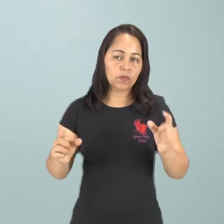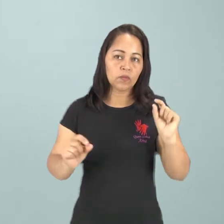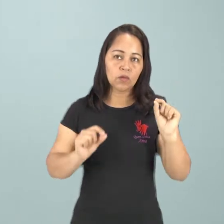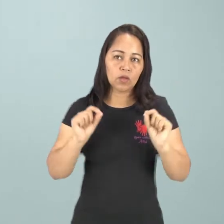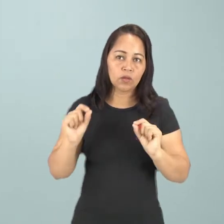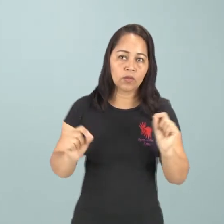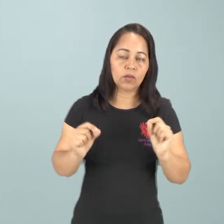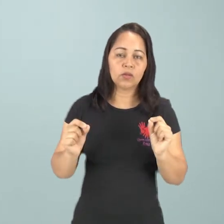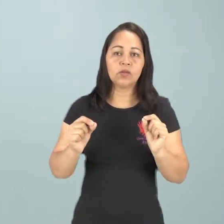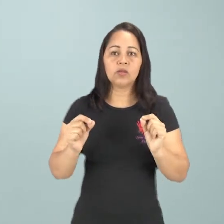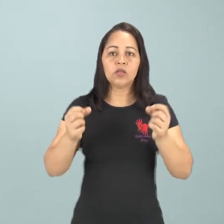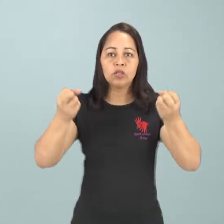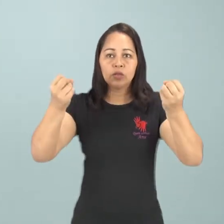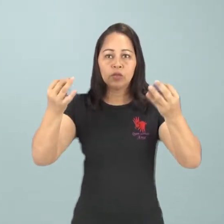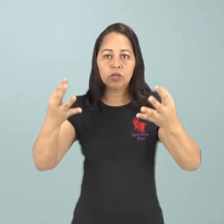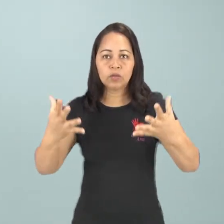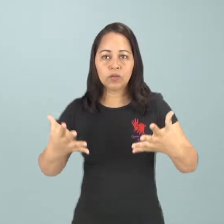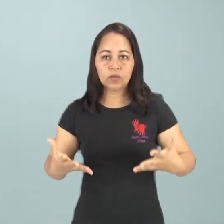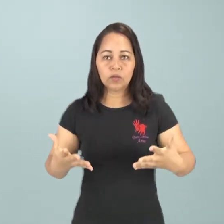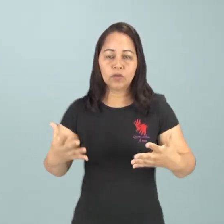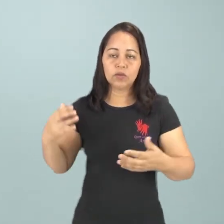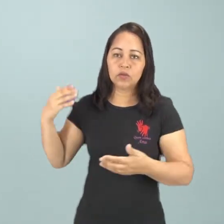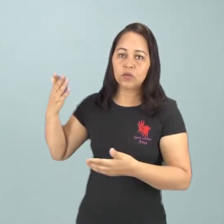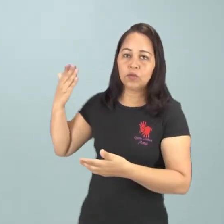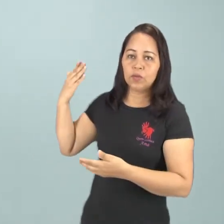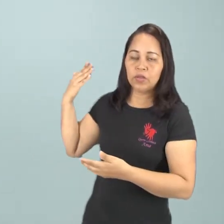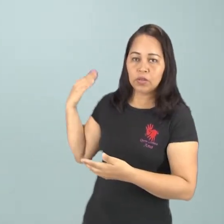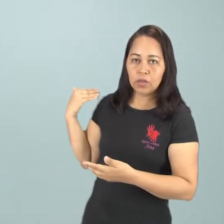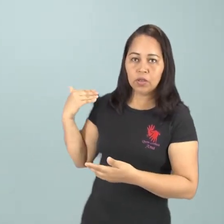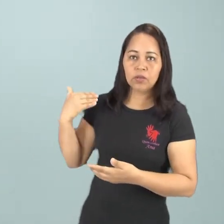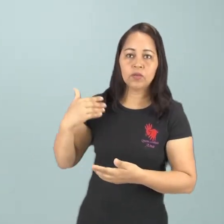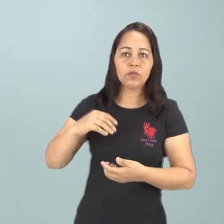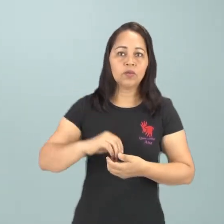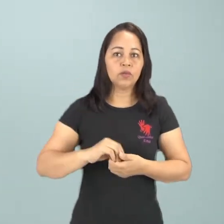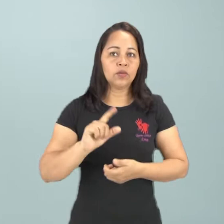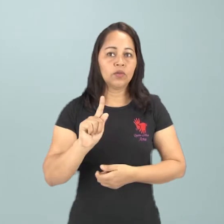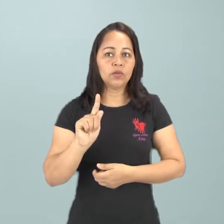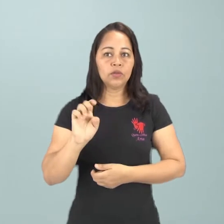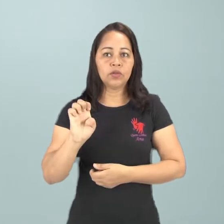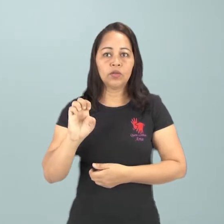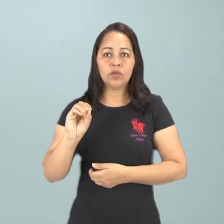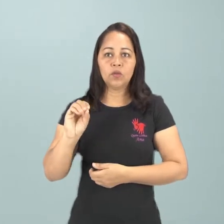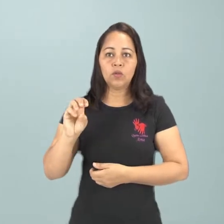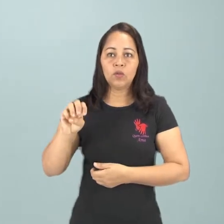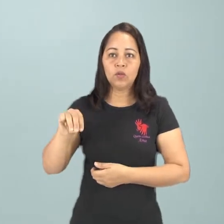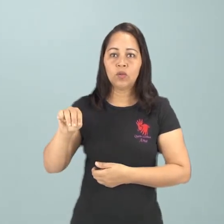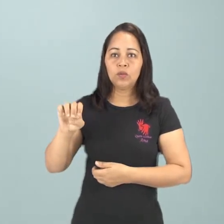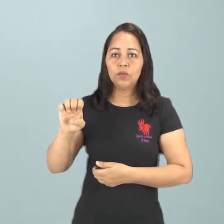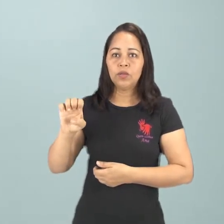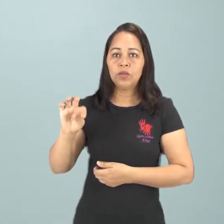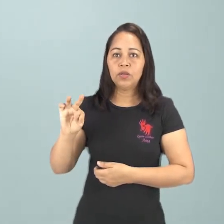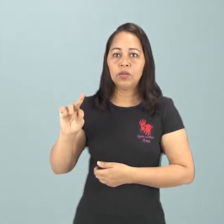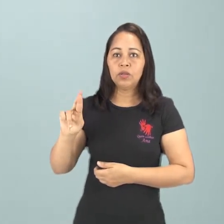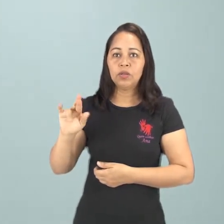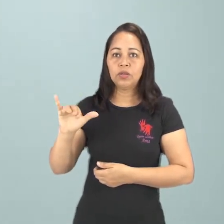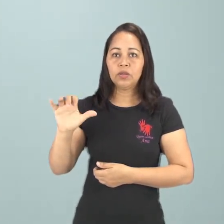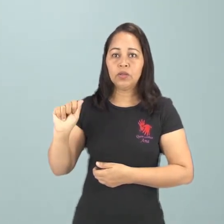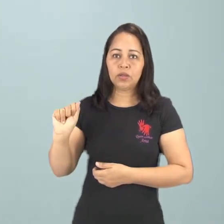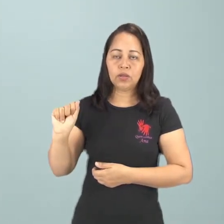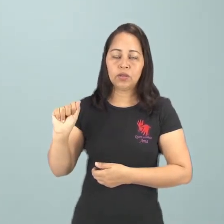de geometria, nós devemos fazer, primeiramente, um contexto histórico, né? Como vocês